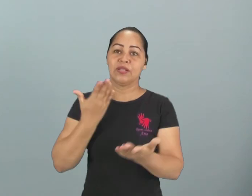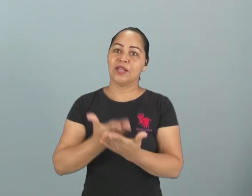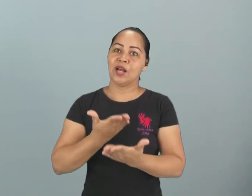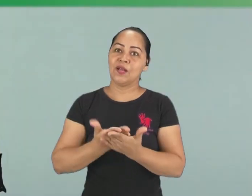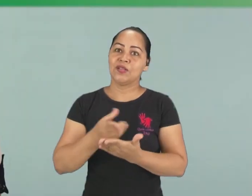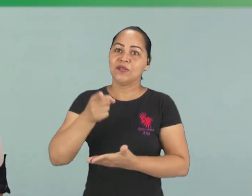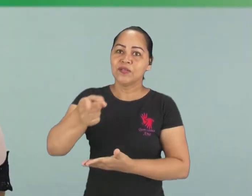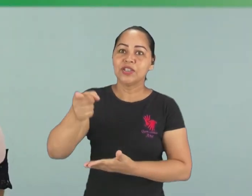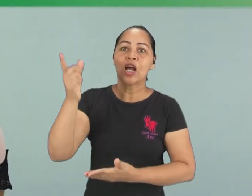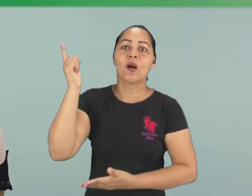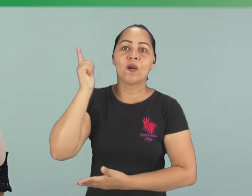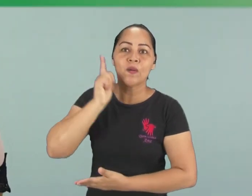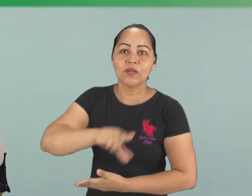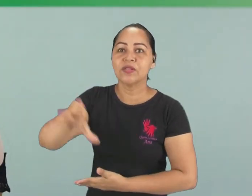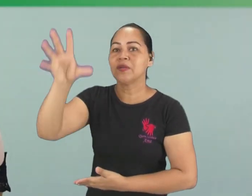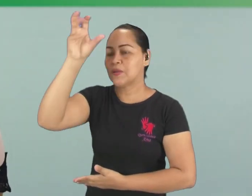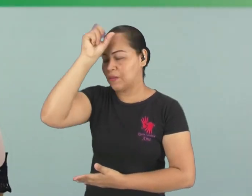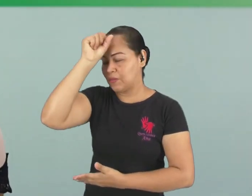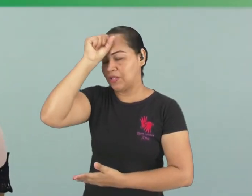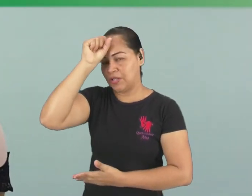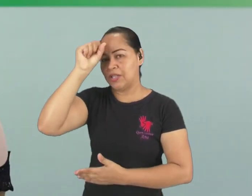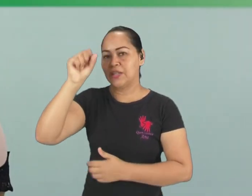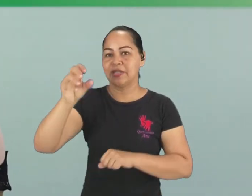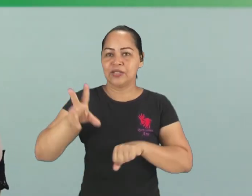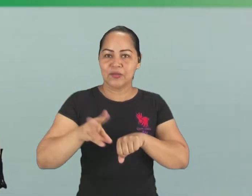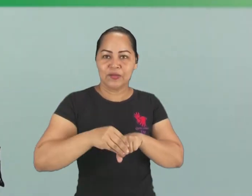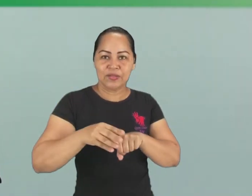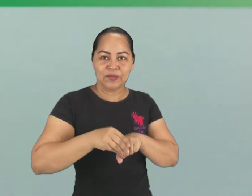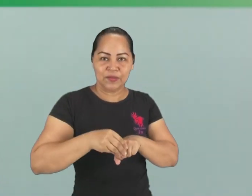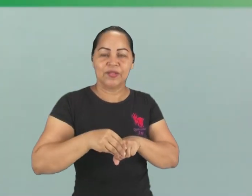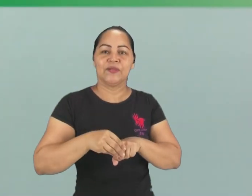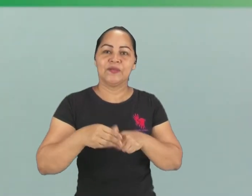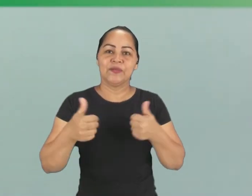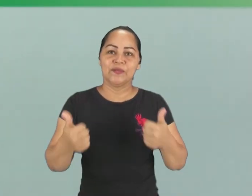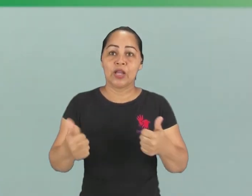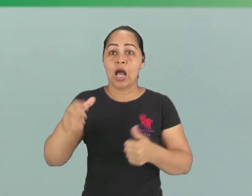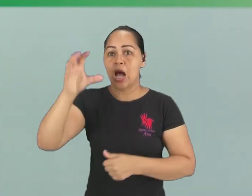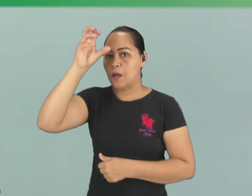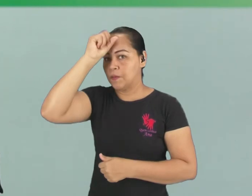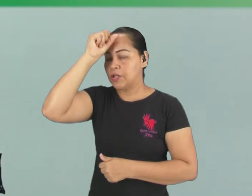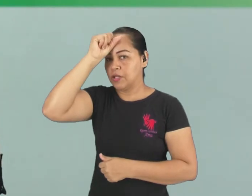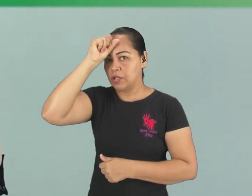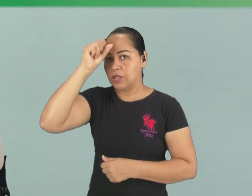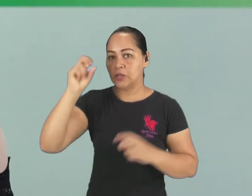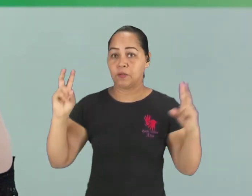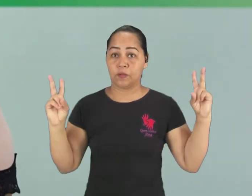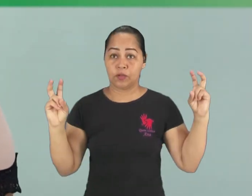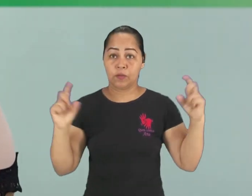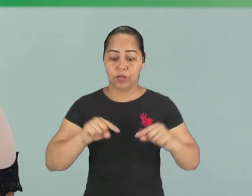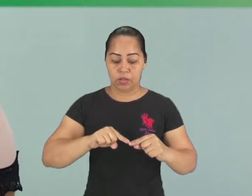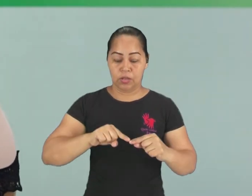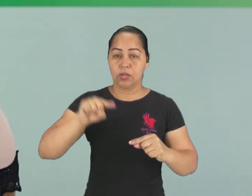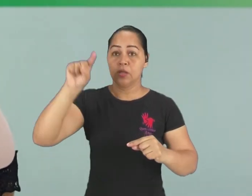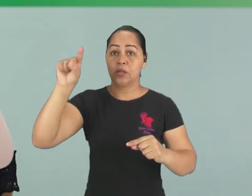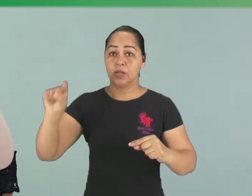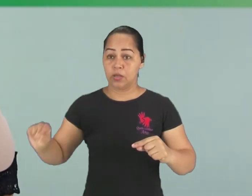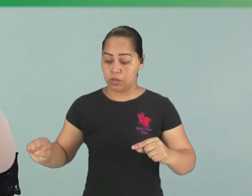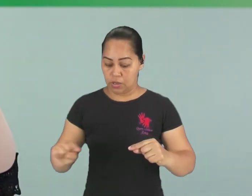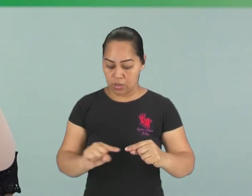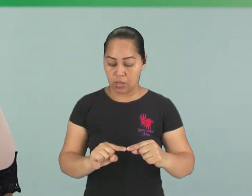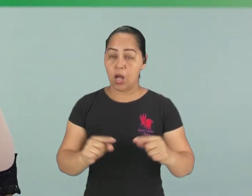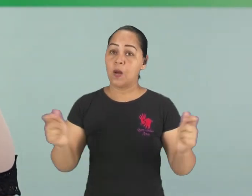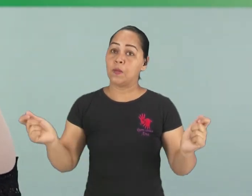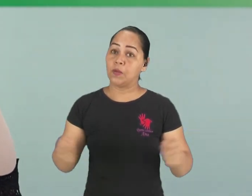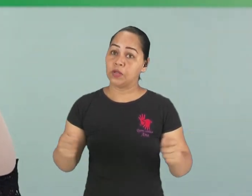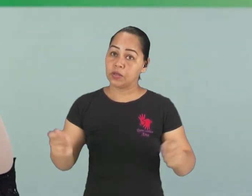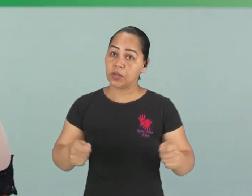conseguiu empregar esses conhecimentos. Aprender sobre o triângulo é muito importante para que possamos